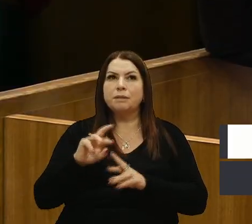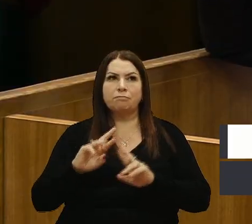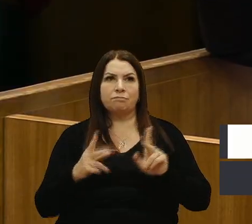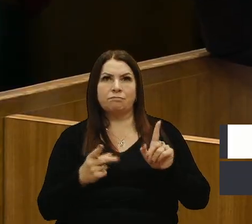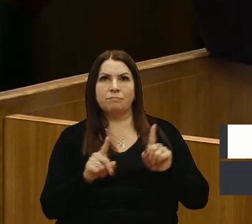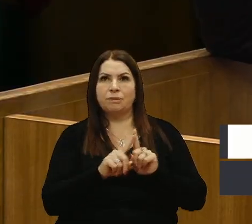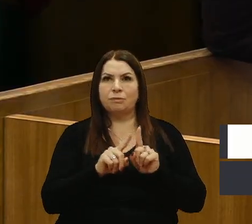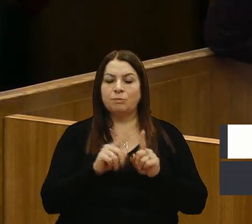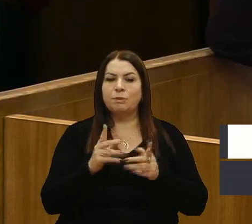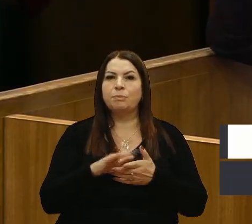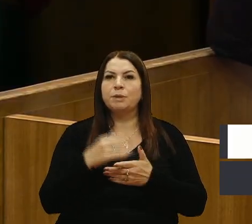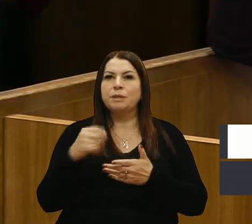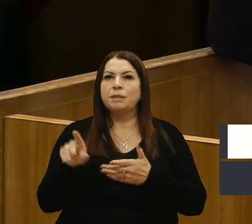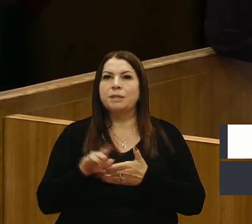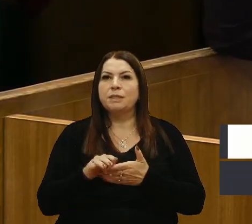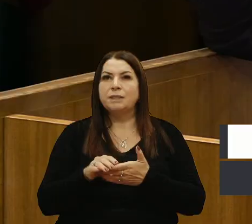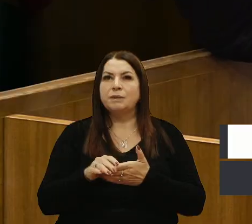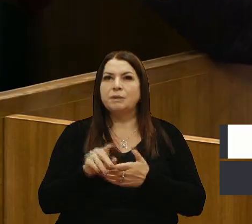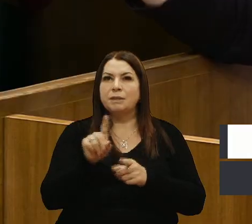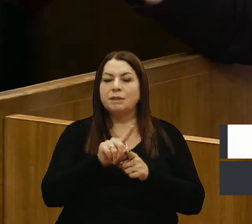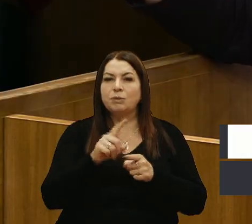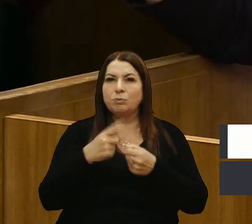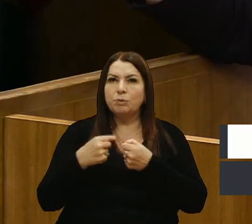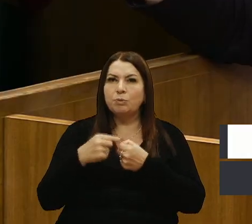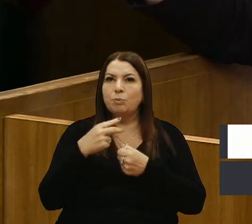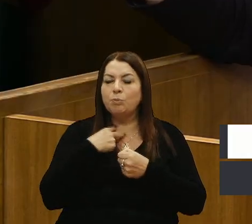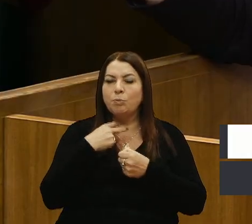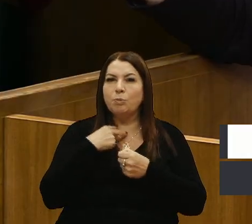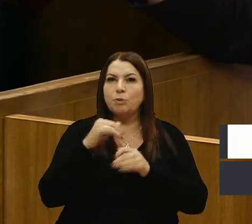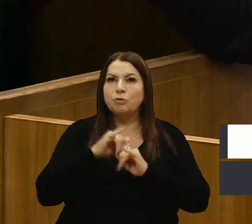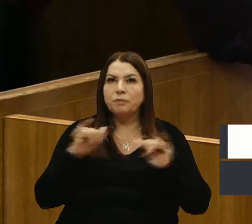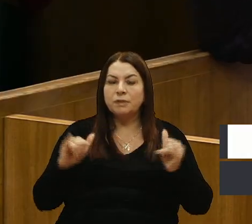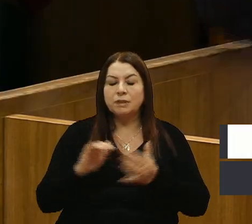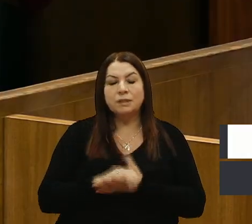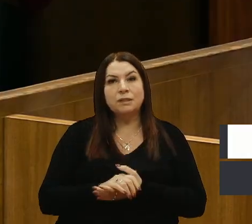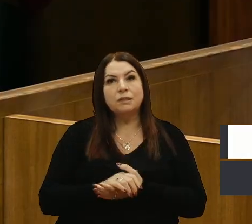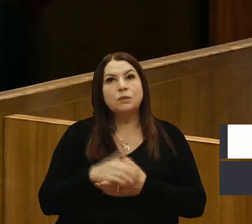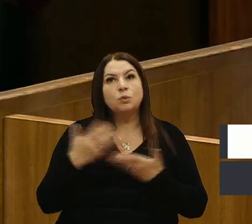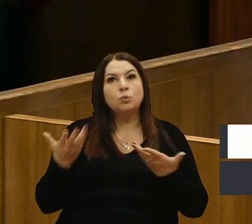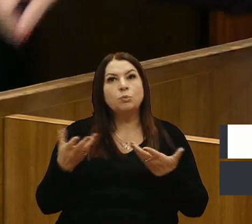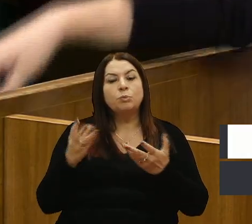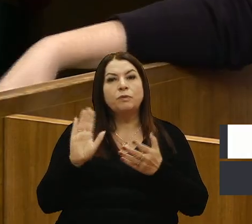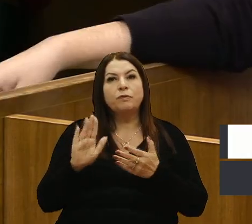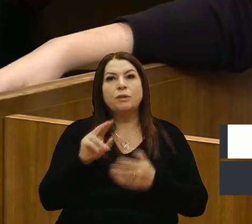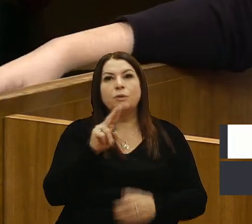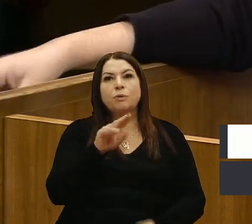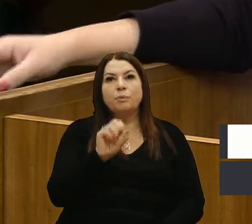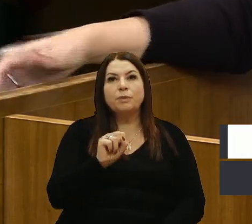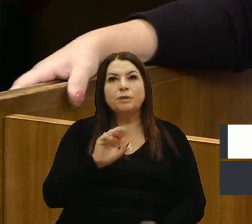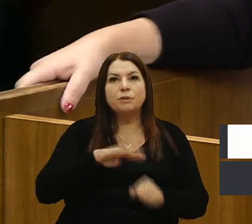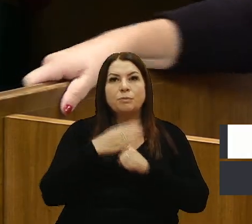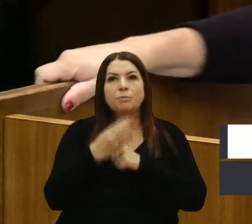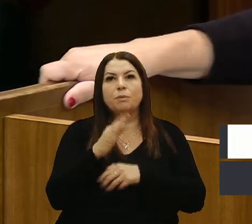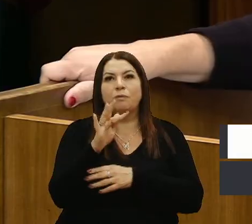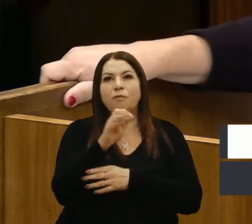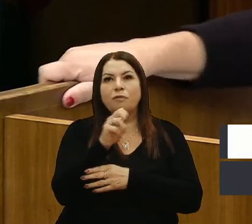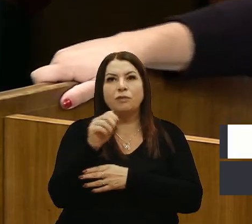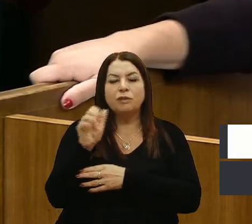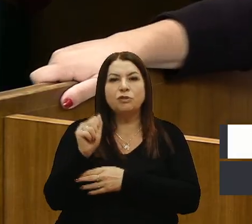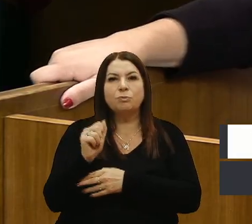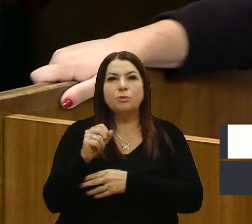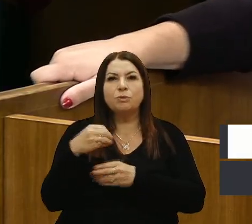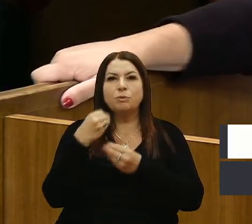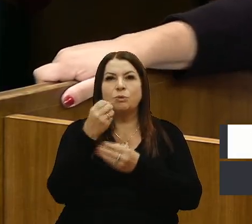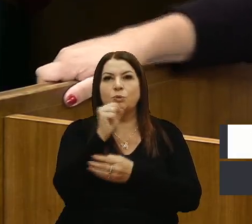contrapartida. Daí precisa de contrapartida, então o município não pode anunciar. E aí, como é que fica a UBS lá do Fátima, onde a gente destinou 830